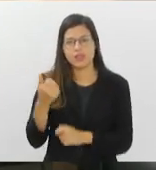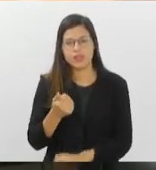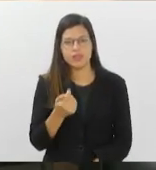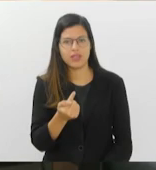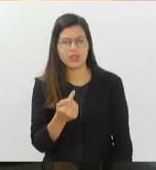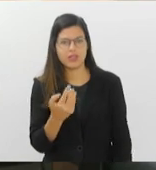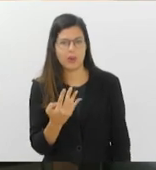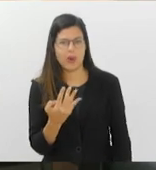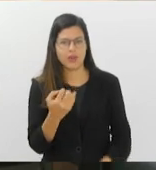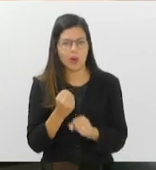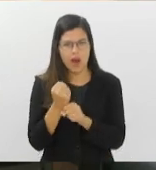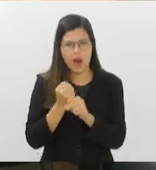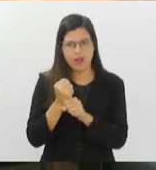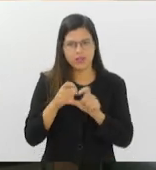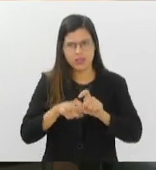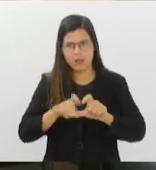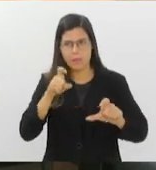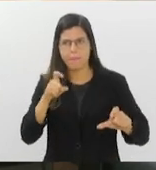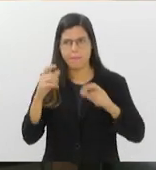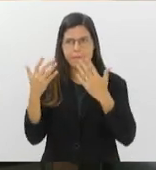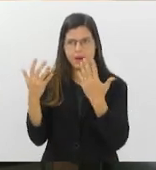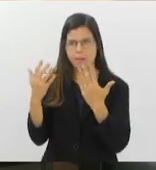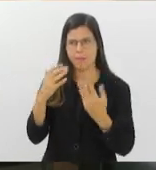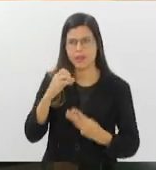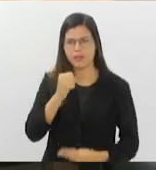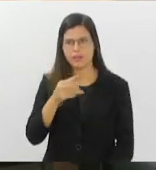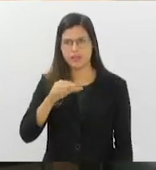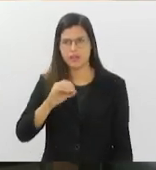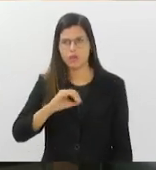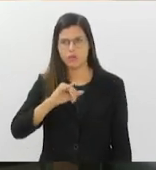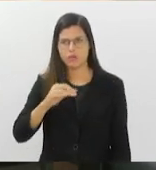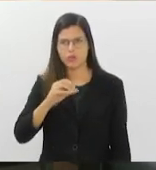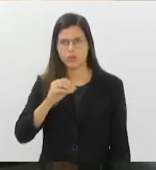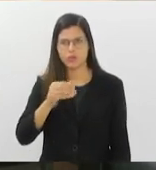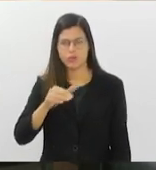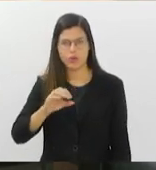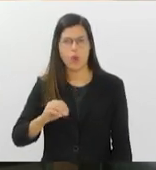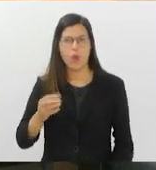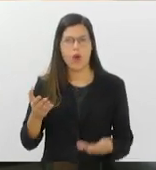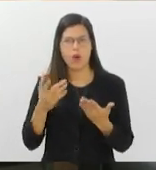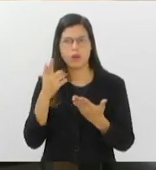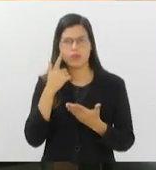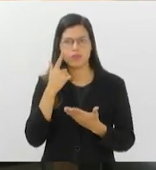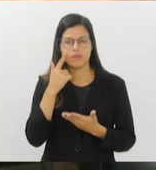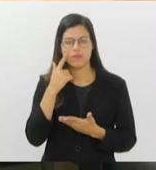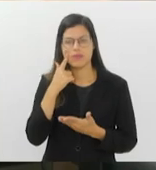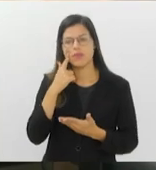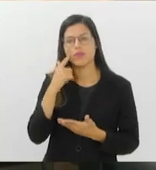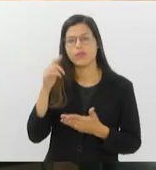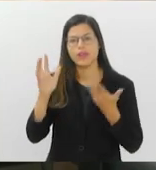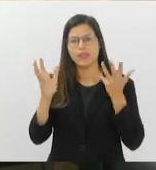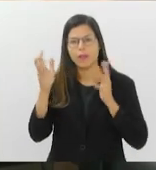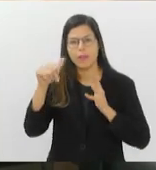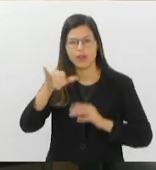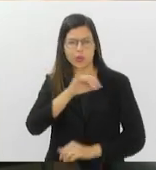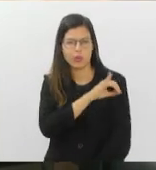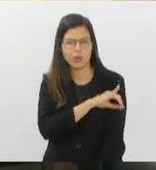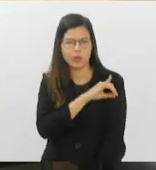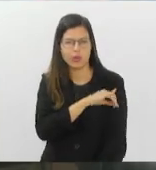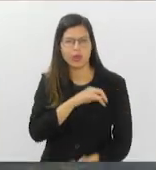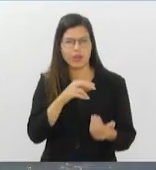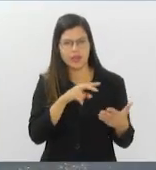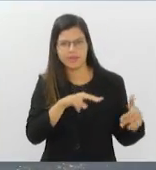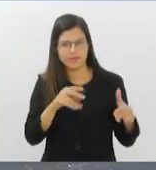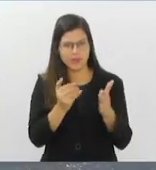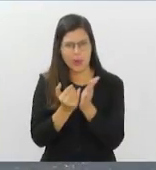de emancipação. Parabéns a São João da Barra. Vamos ver agora como está o tempo aqui no Rio. A semana amanheceu com sol, olha aí,